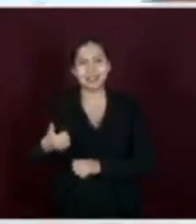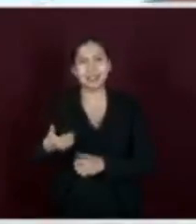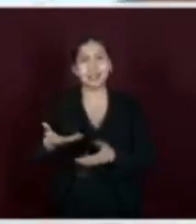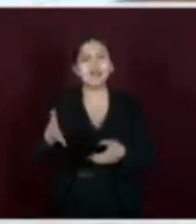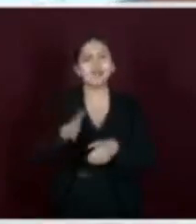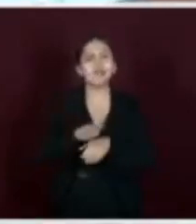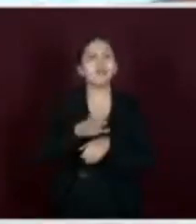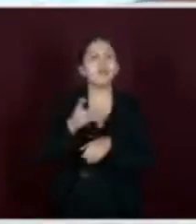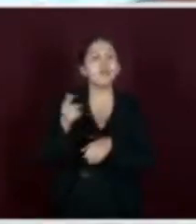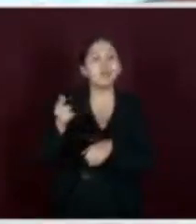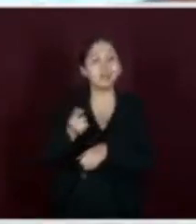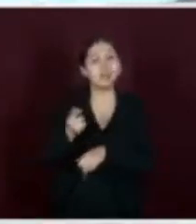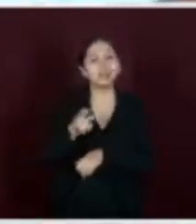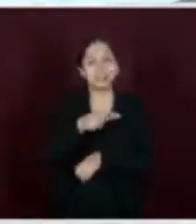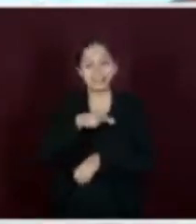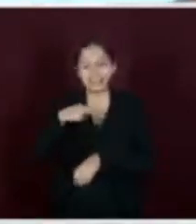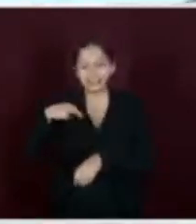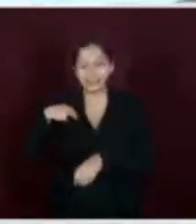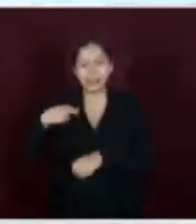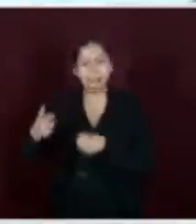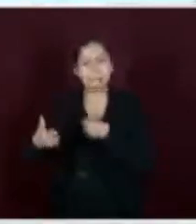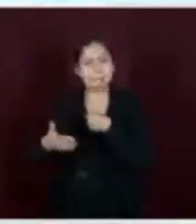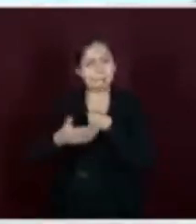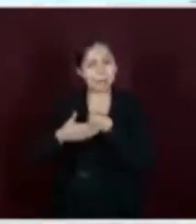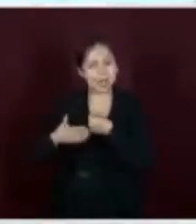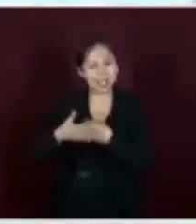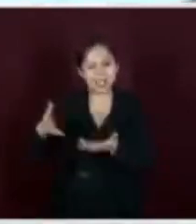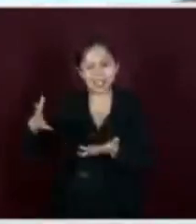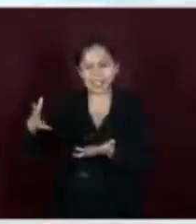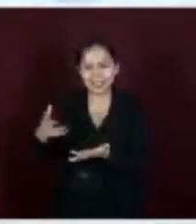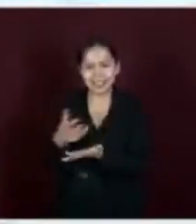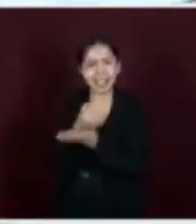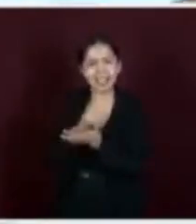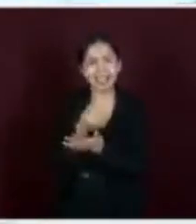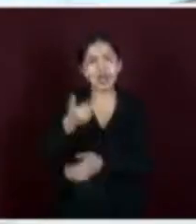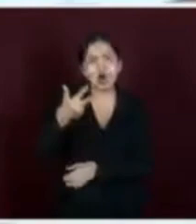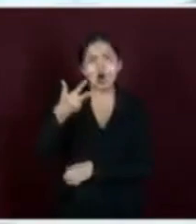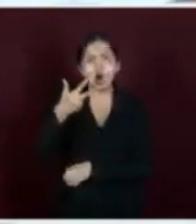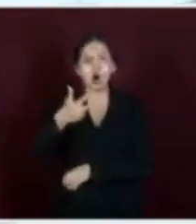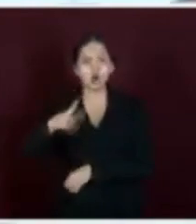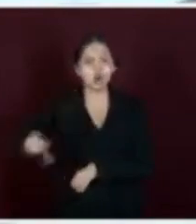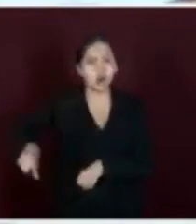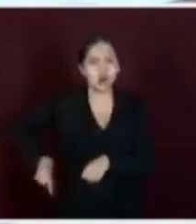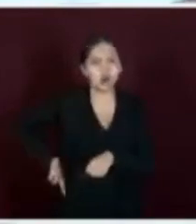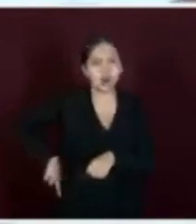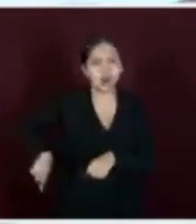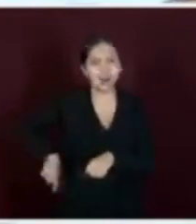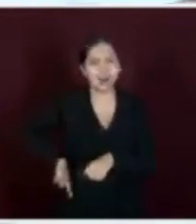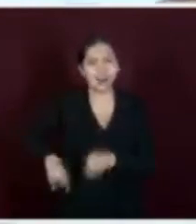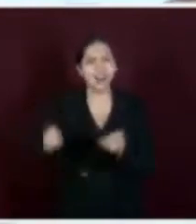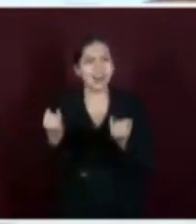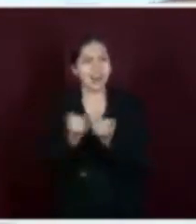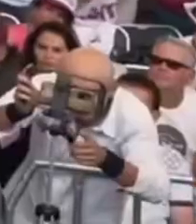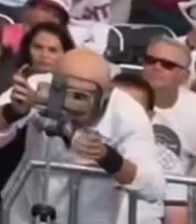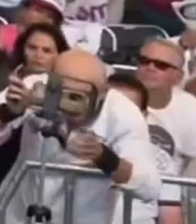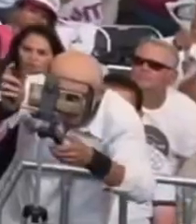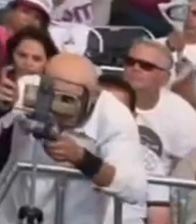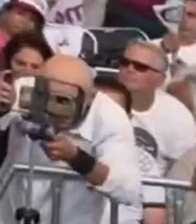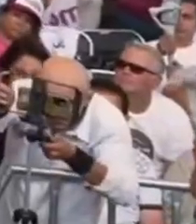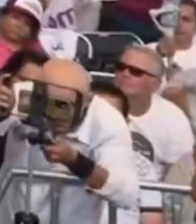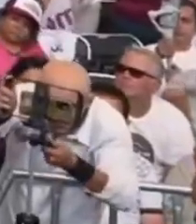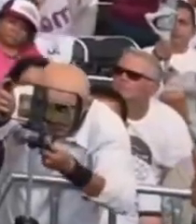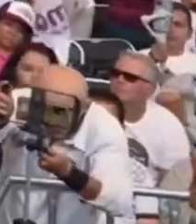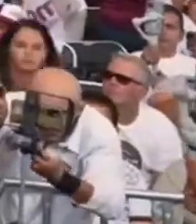transformação se diz em relação às transformações anteriores. Aqui é uma coisa que nem sei se todo mundo sabe: a primeira